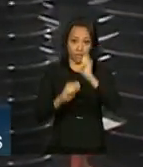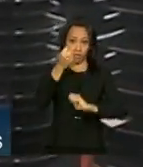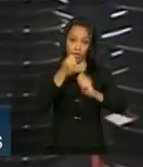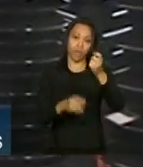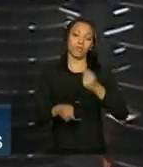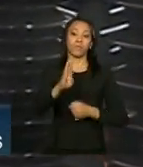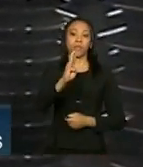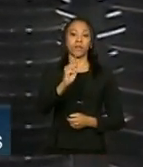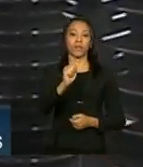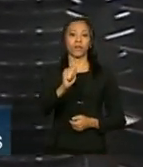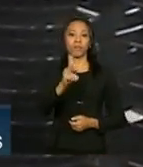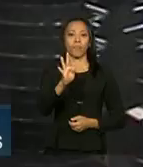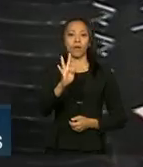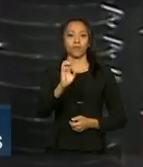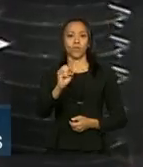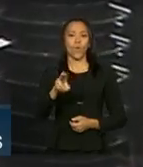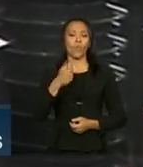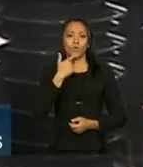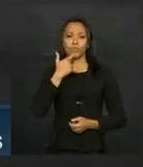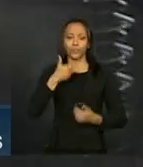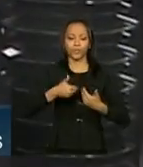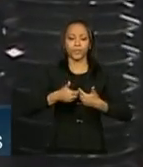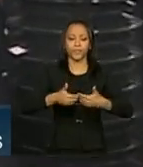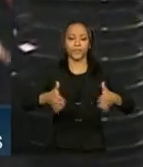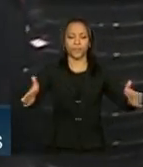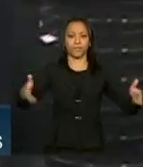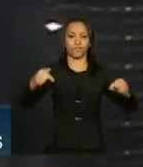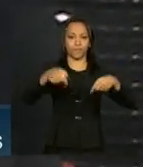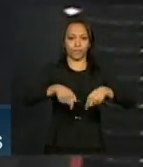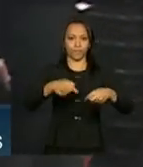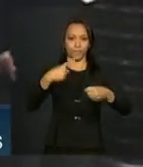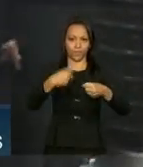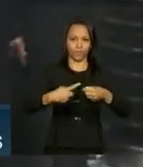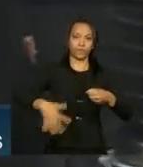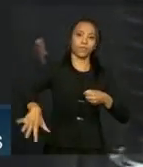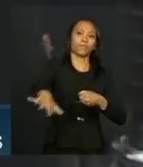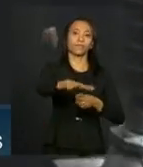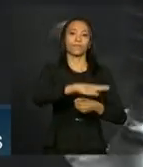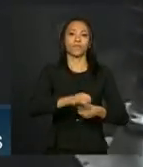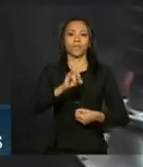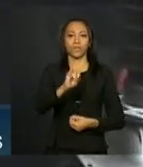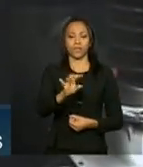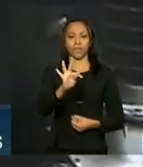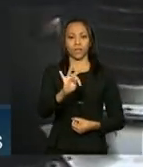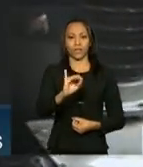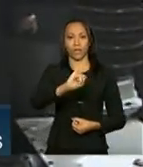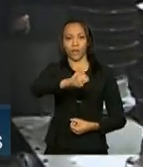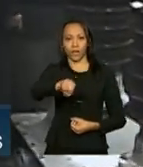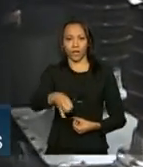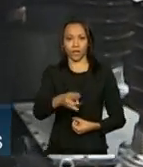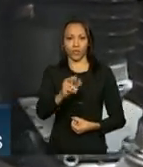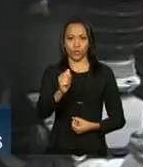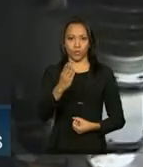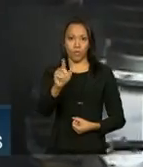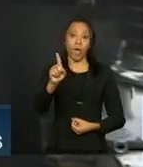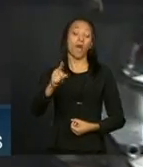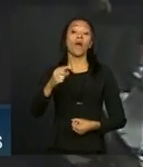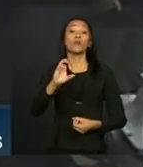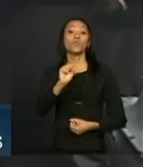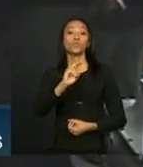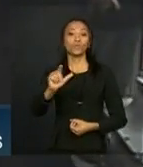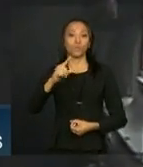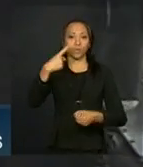foi inaugurada há pouco no Distrito Industrial de Itajubá, no sul de Minas Gerais.